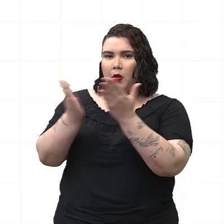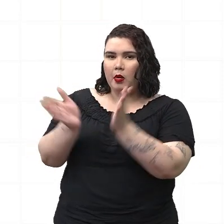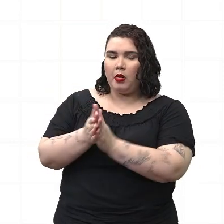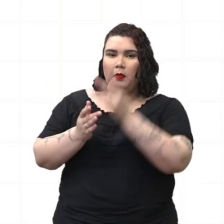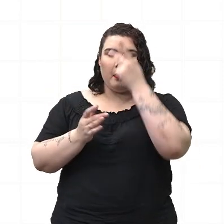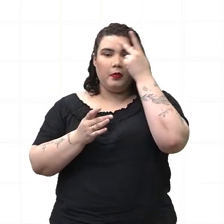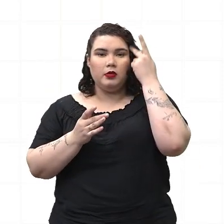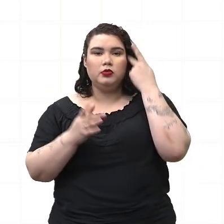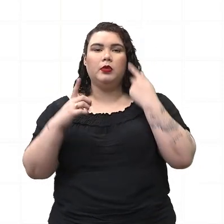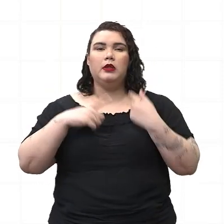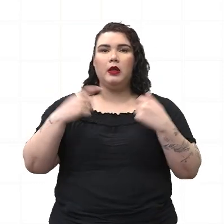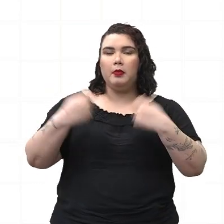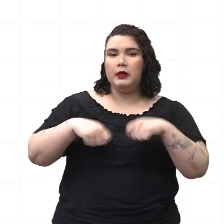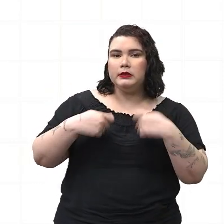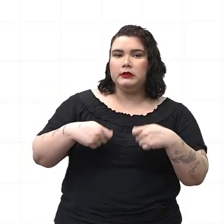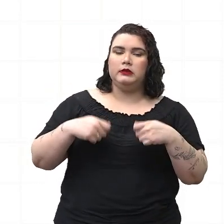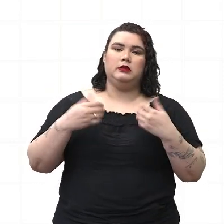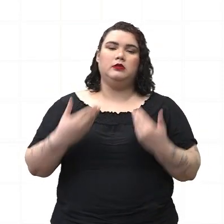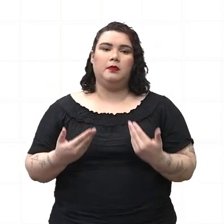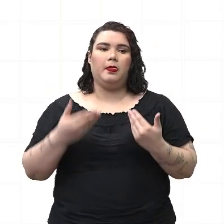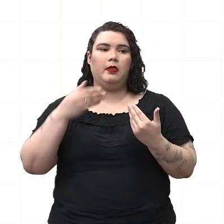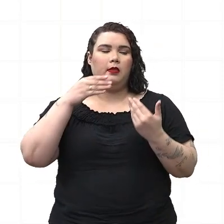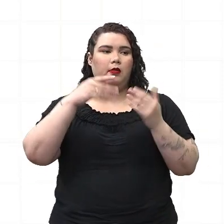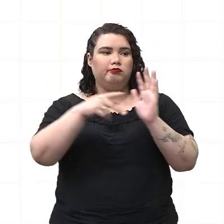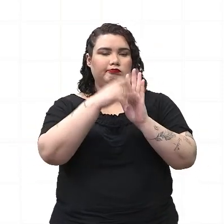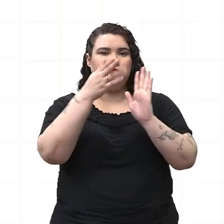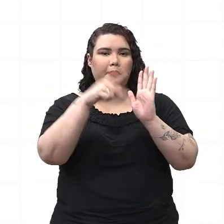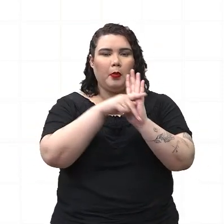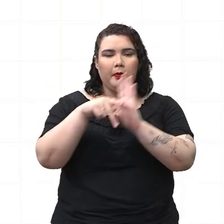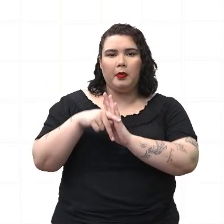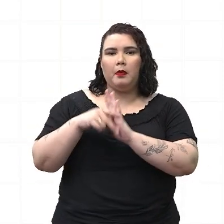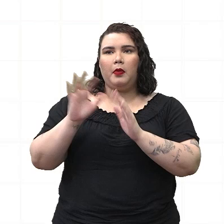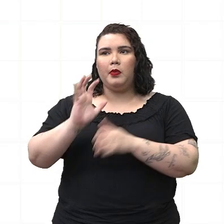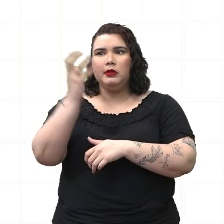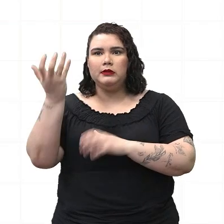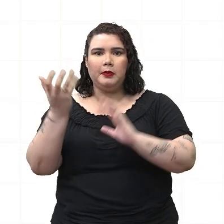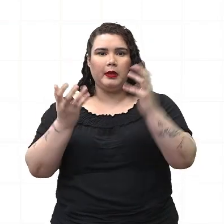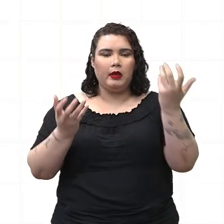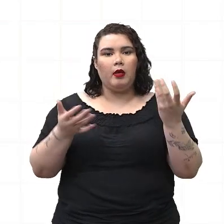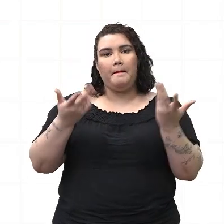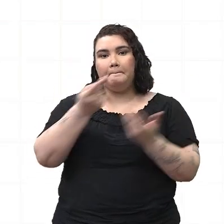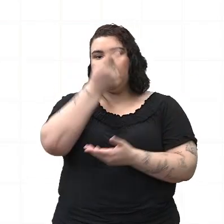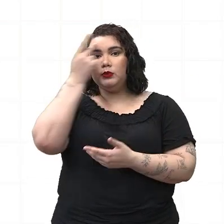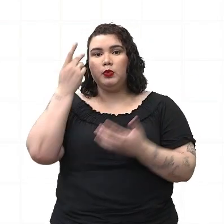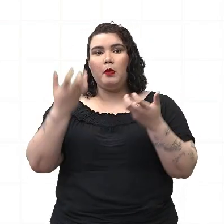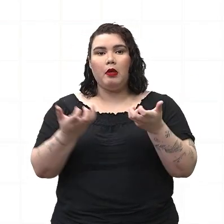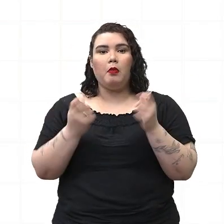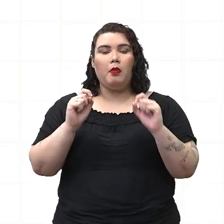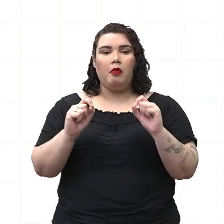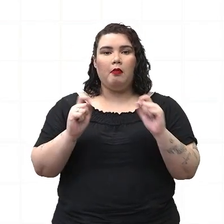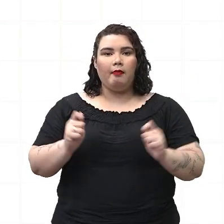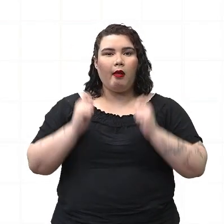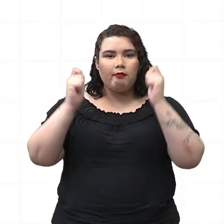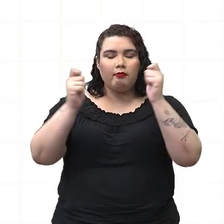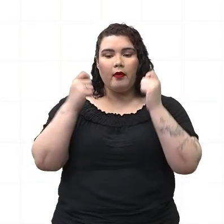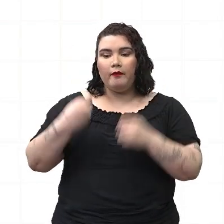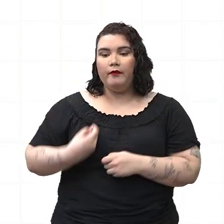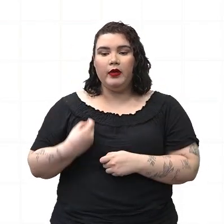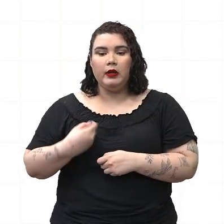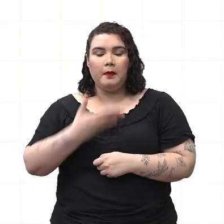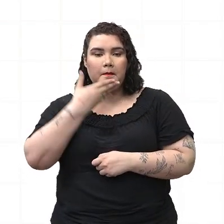necessidades ali, e isso acaba exigindo com que as pessoas busquem melhorias, né, busquem ali